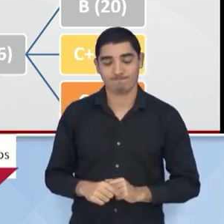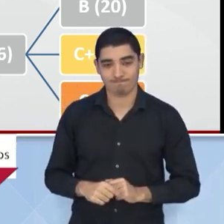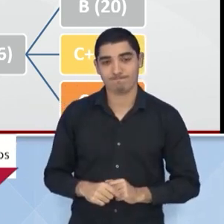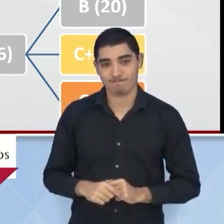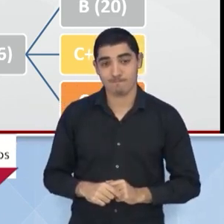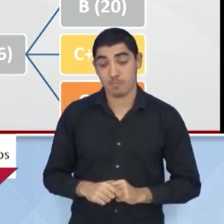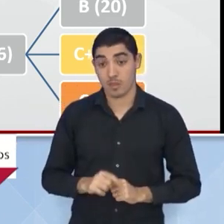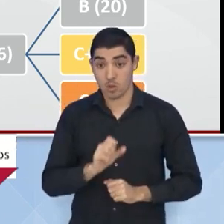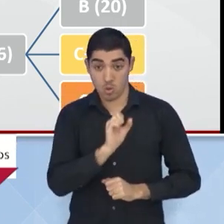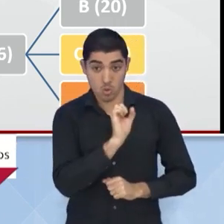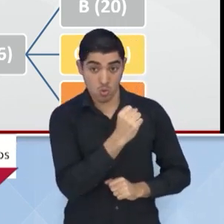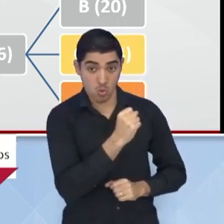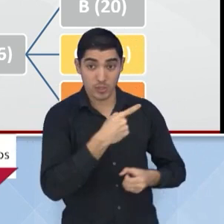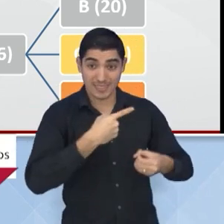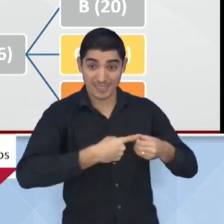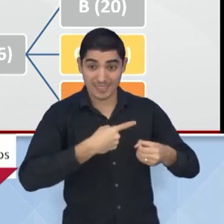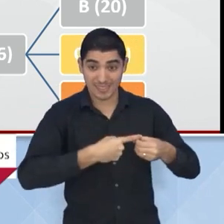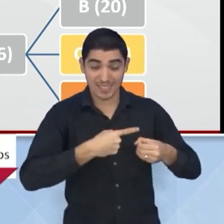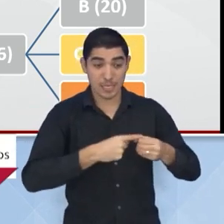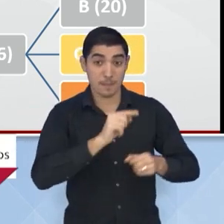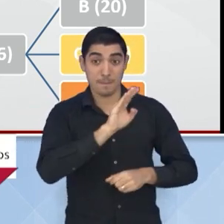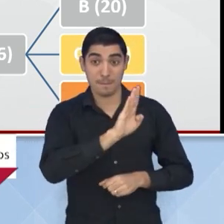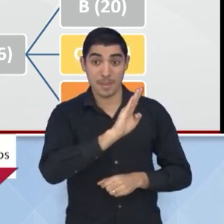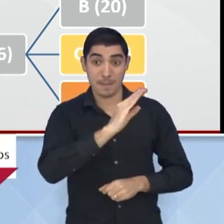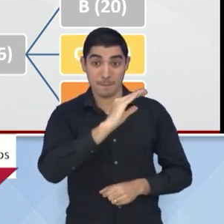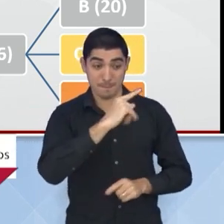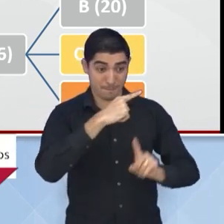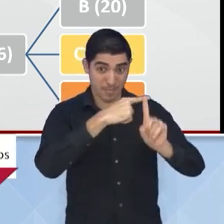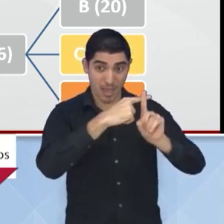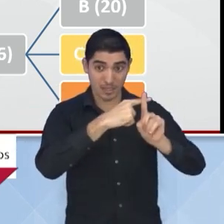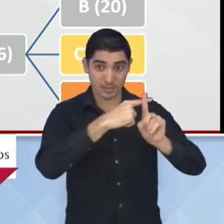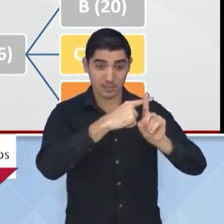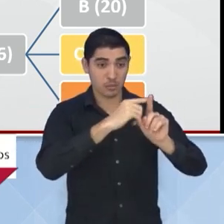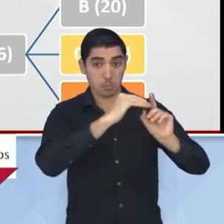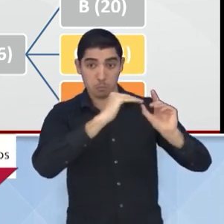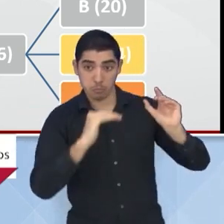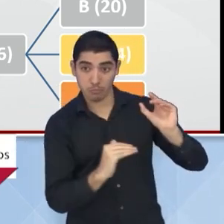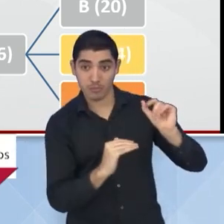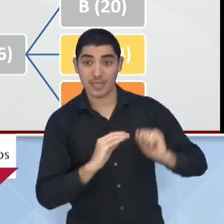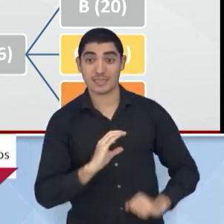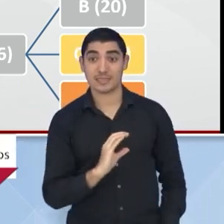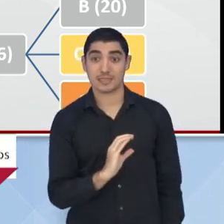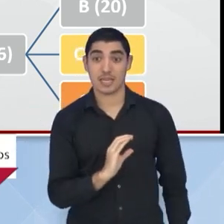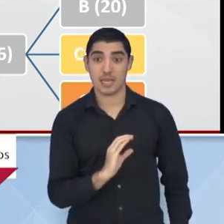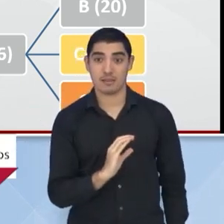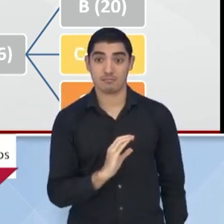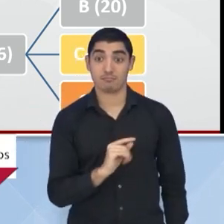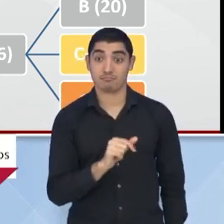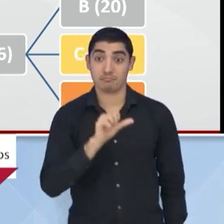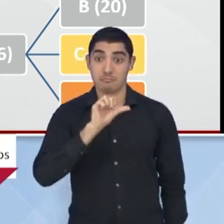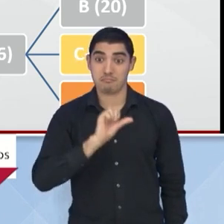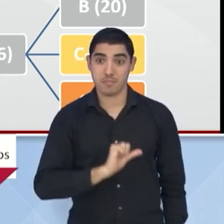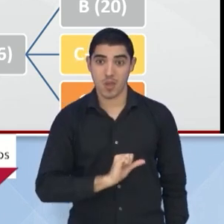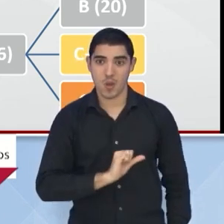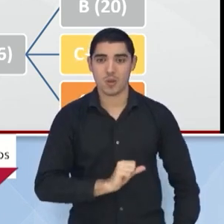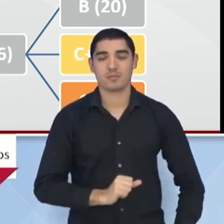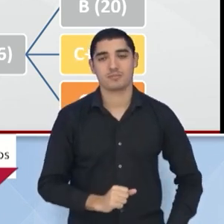oito municípios caíram da faixa B mais paraa faixa C A pior faixa do indicador